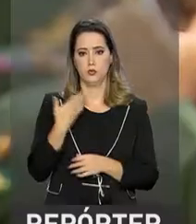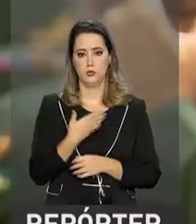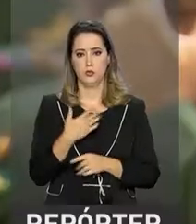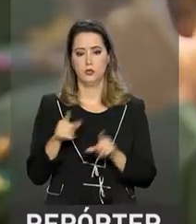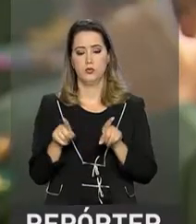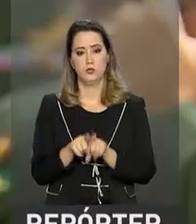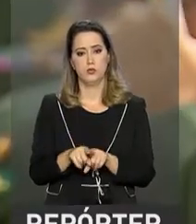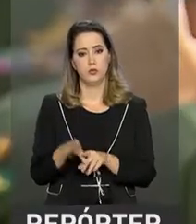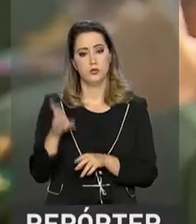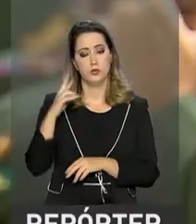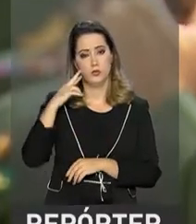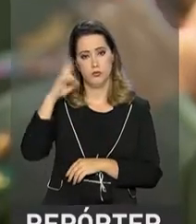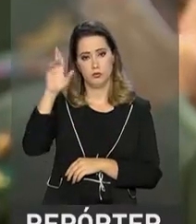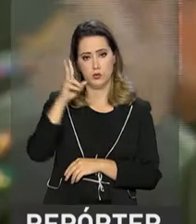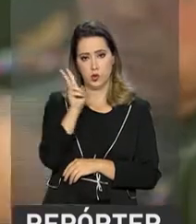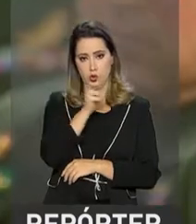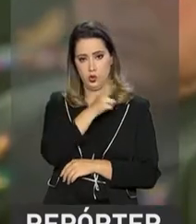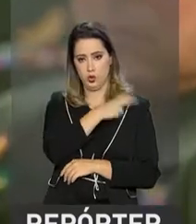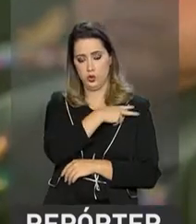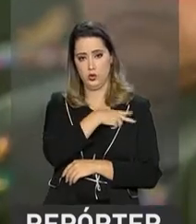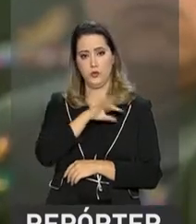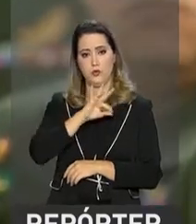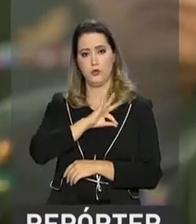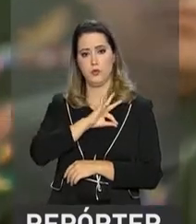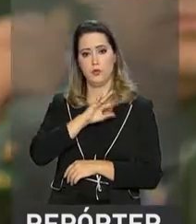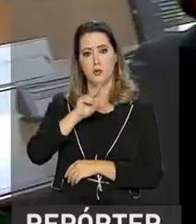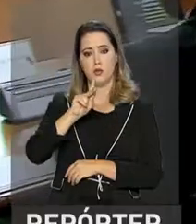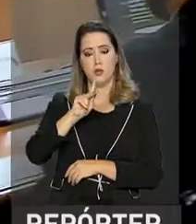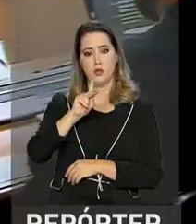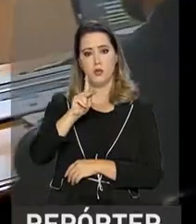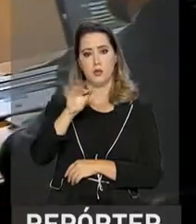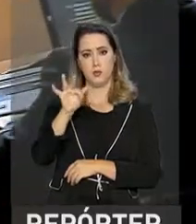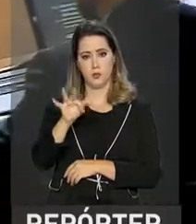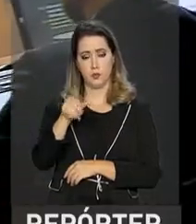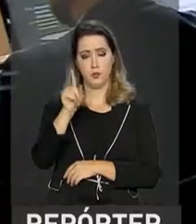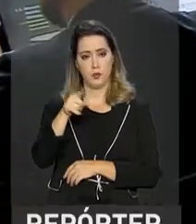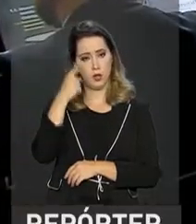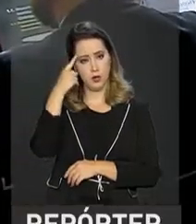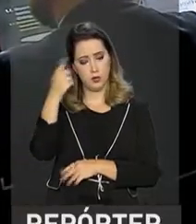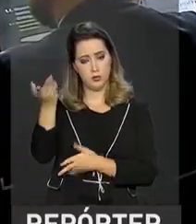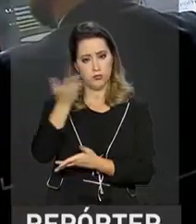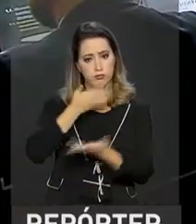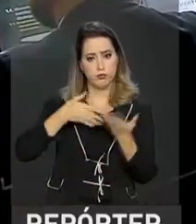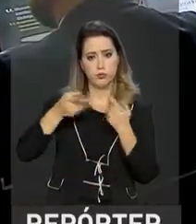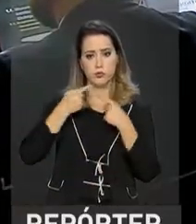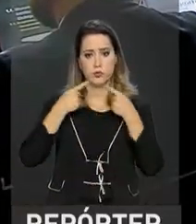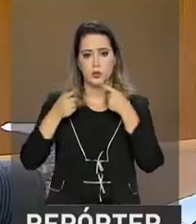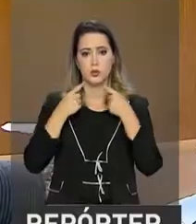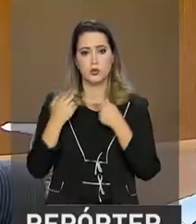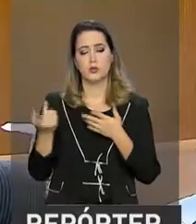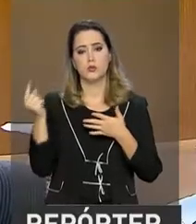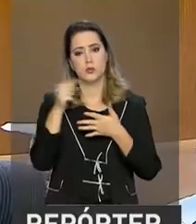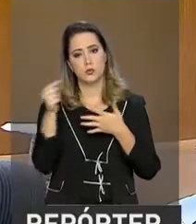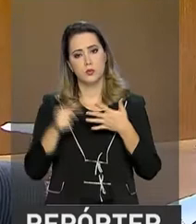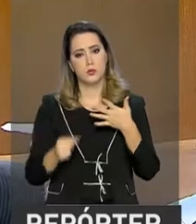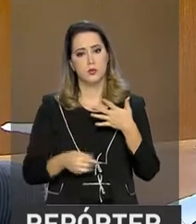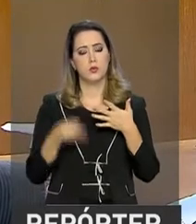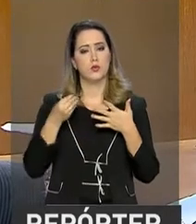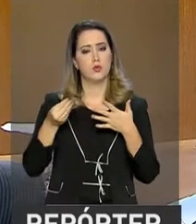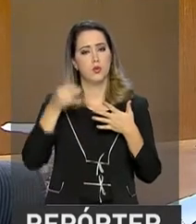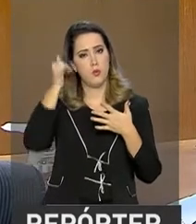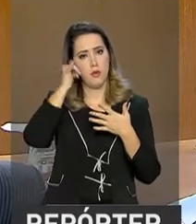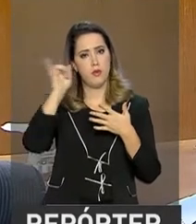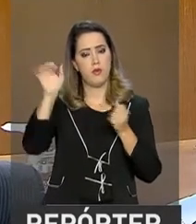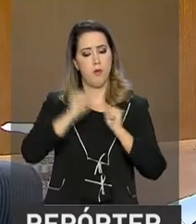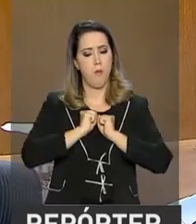eo diretor geral da polícia federal fernando segóvia a idéia era discutir entre outros pontos o combate ao terrorismo